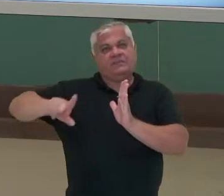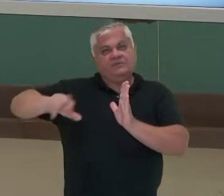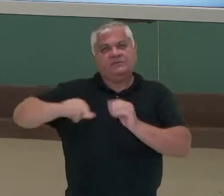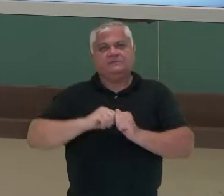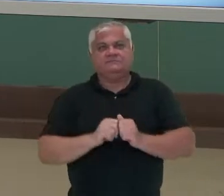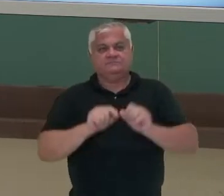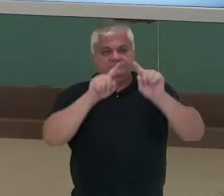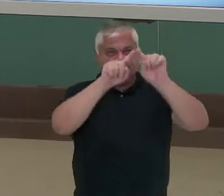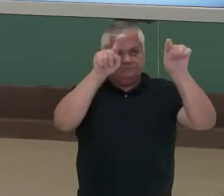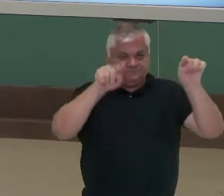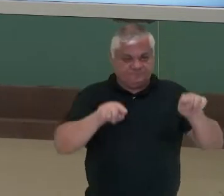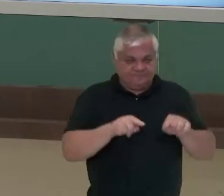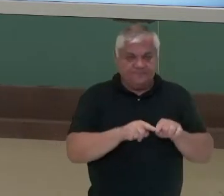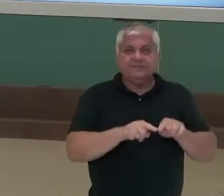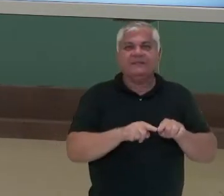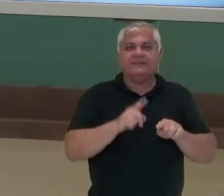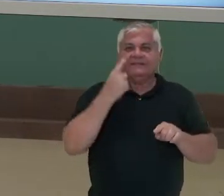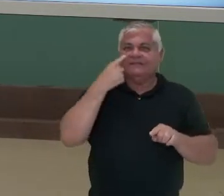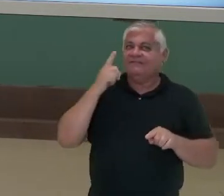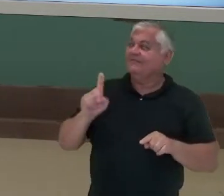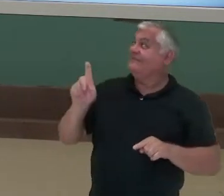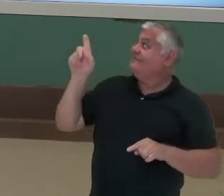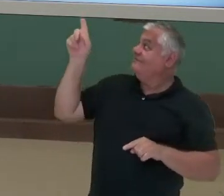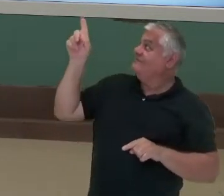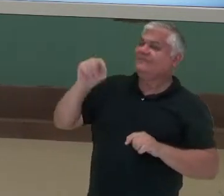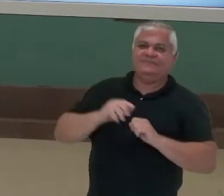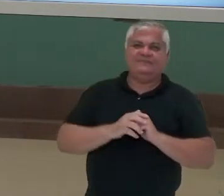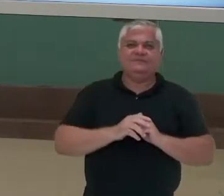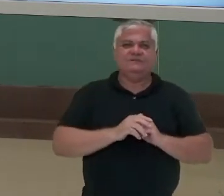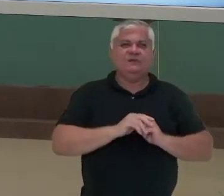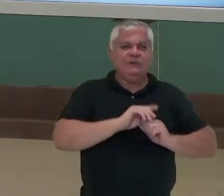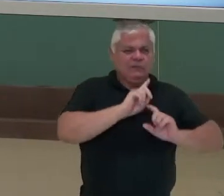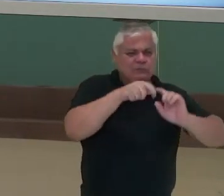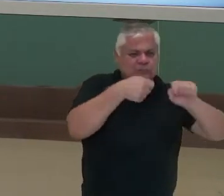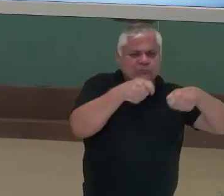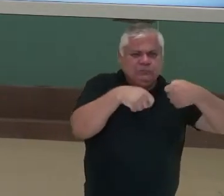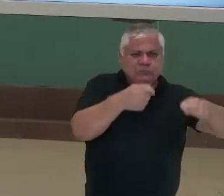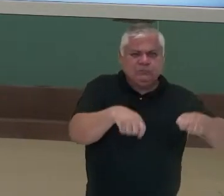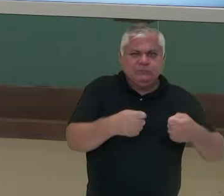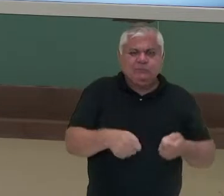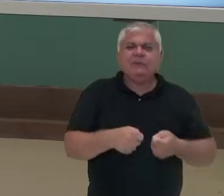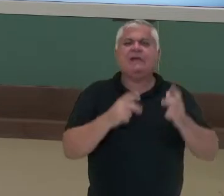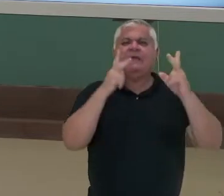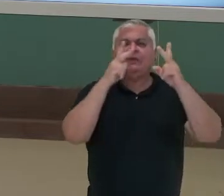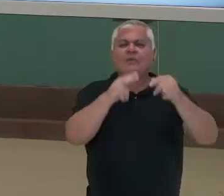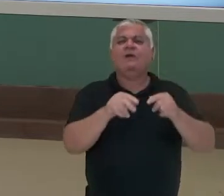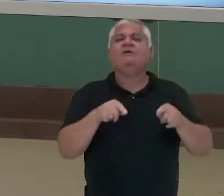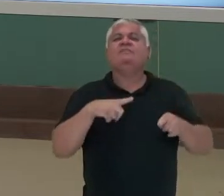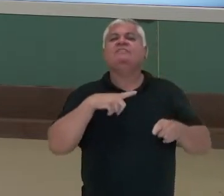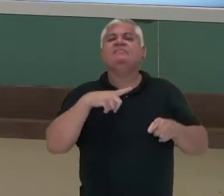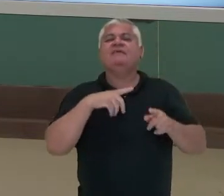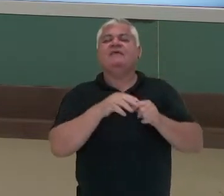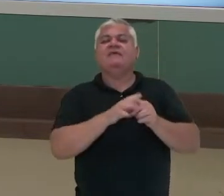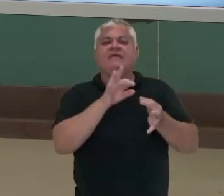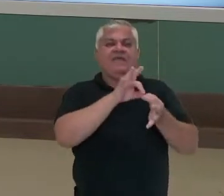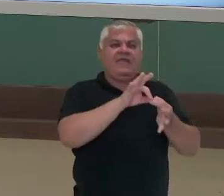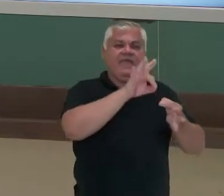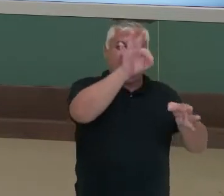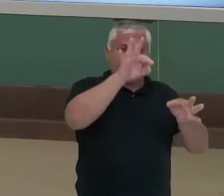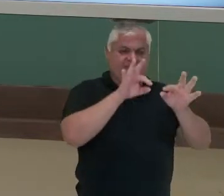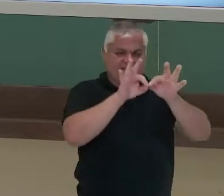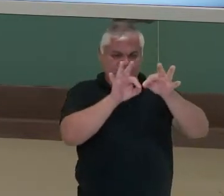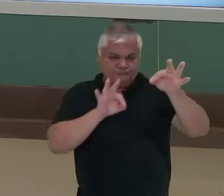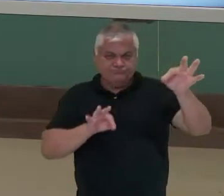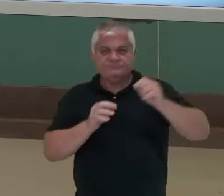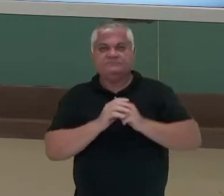é quando nós tivermos aqui todos os seus lados formados por linhas retas, né?